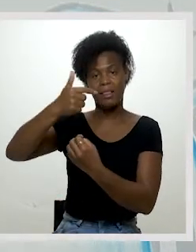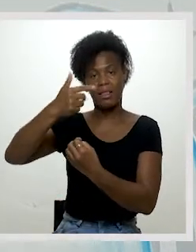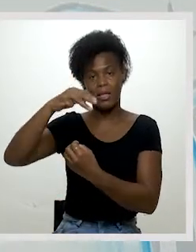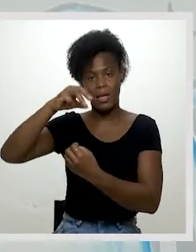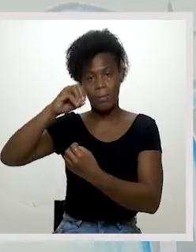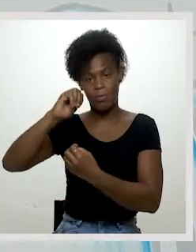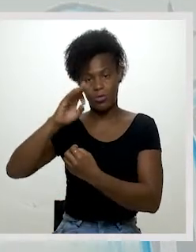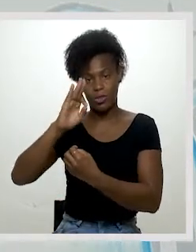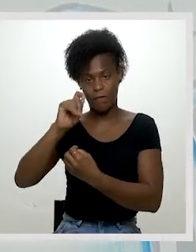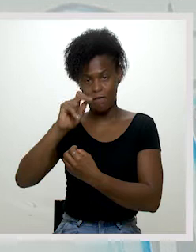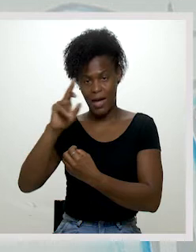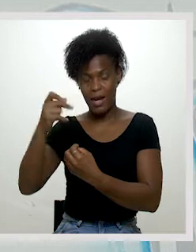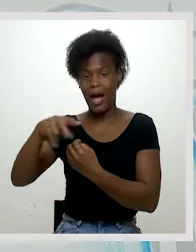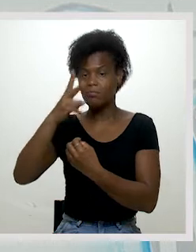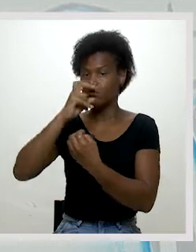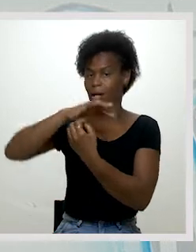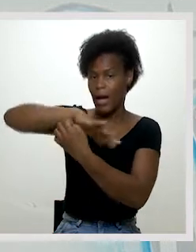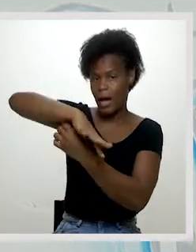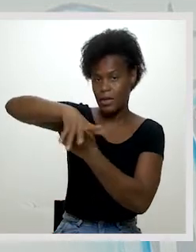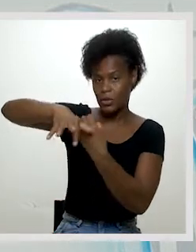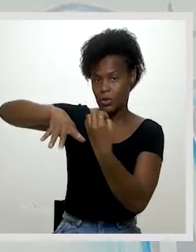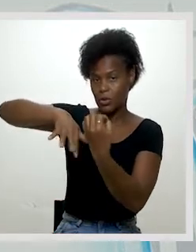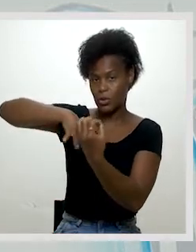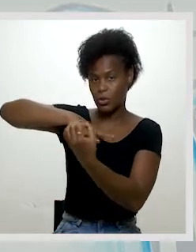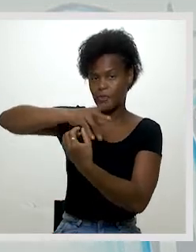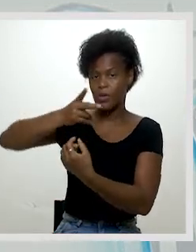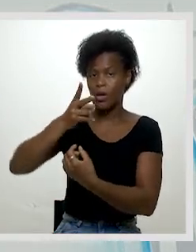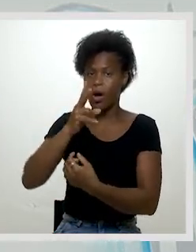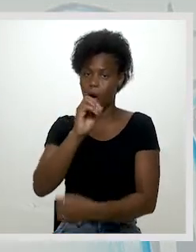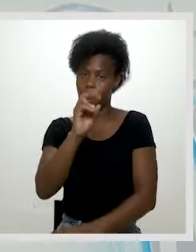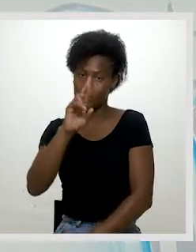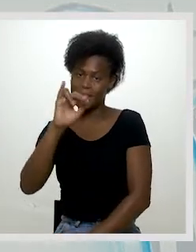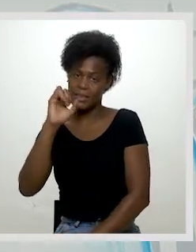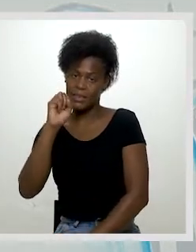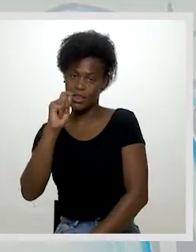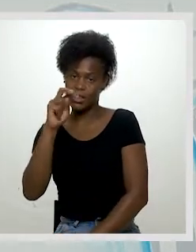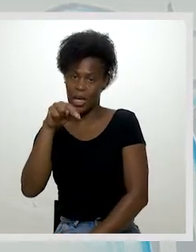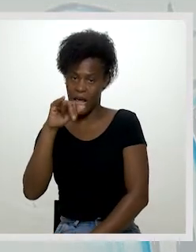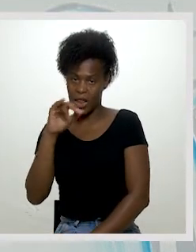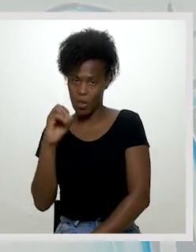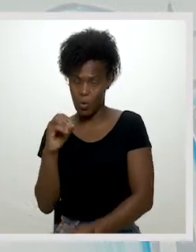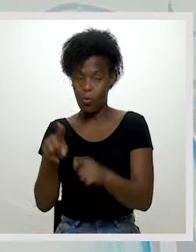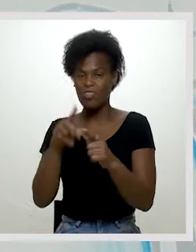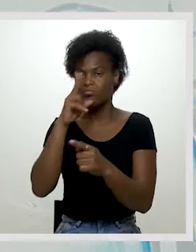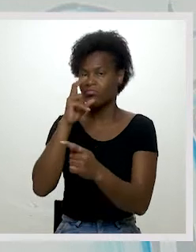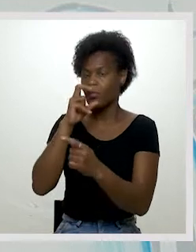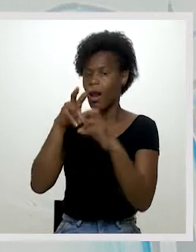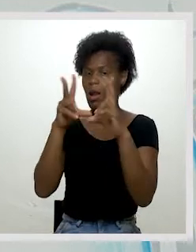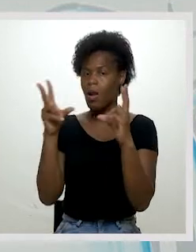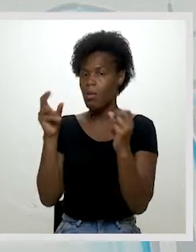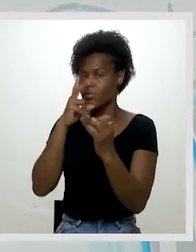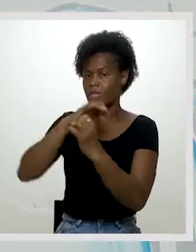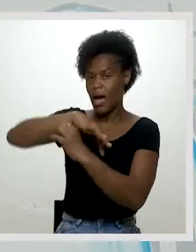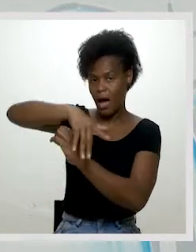não é assim? Nós vimos que o oxigênio é um dos gases que fazem parte da atmosfera, e